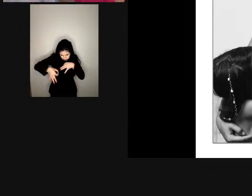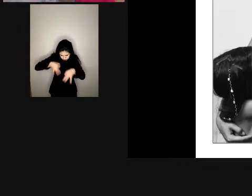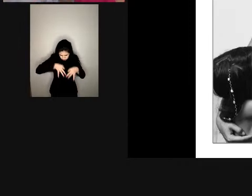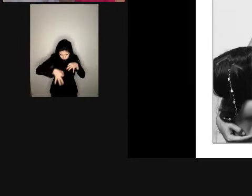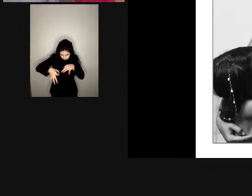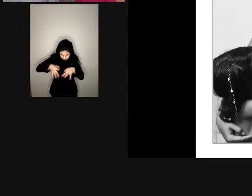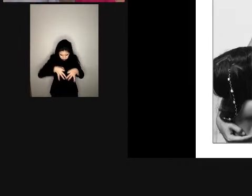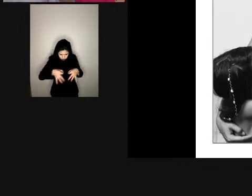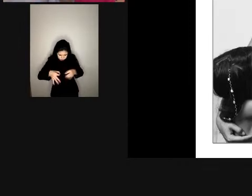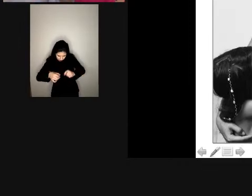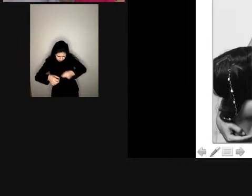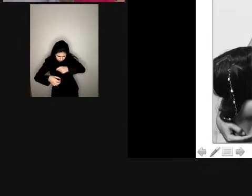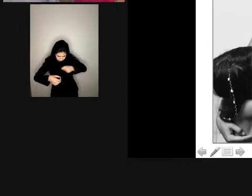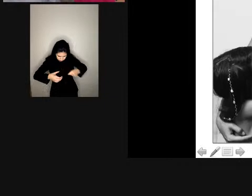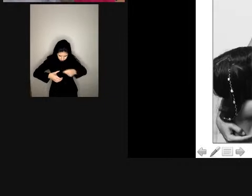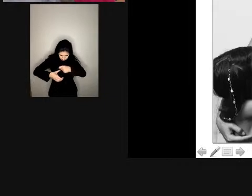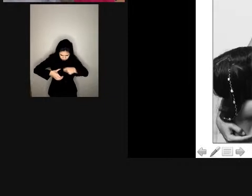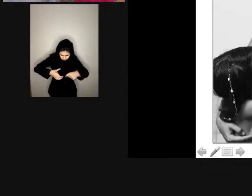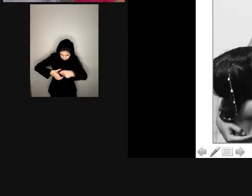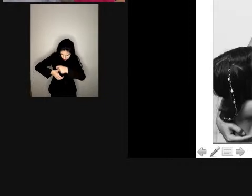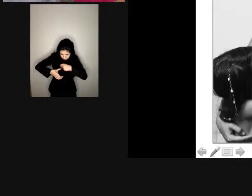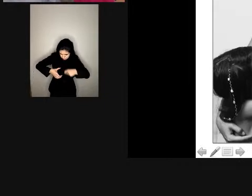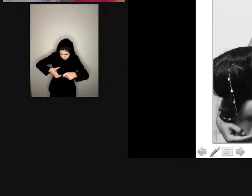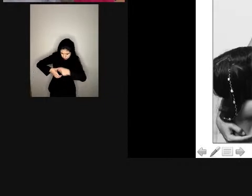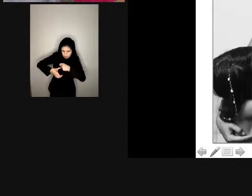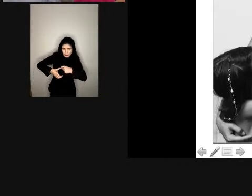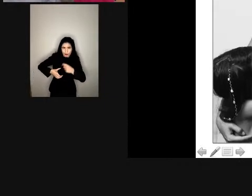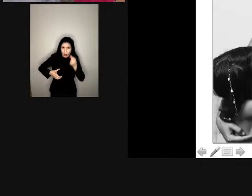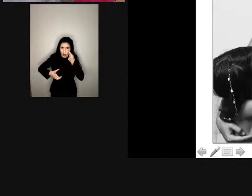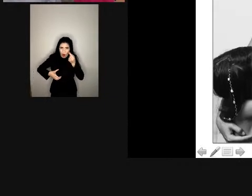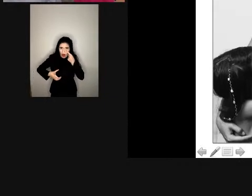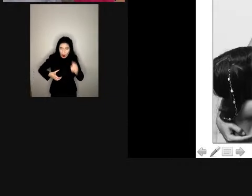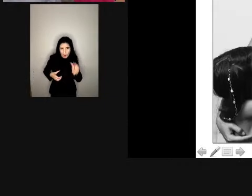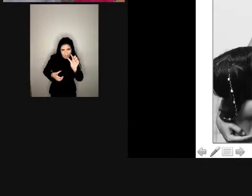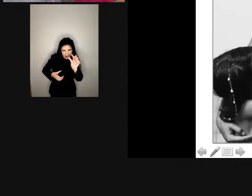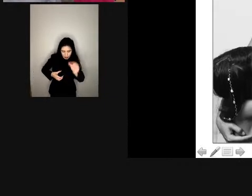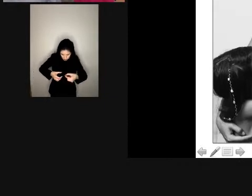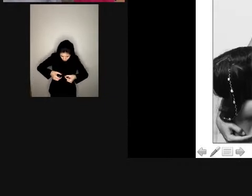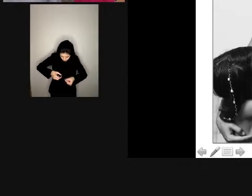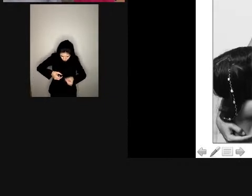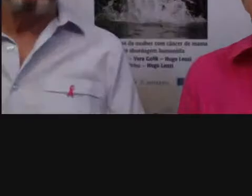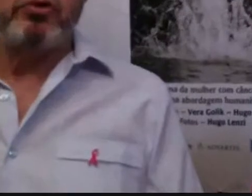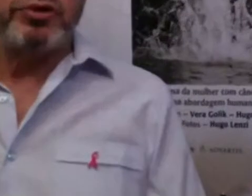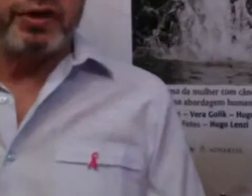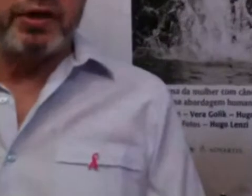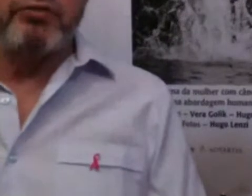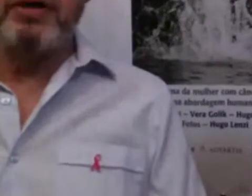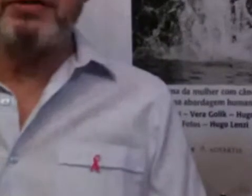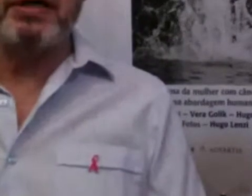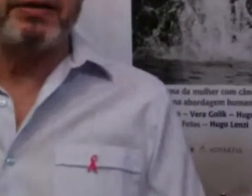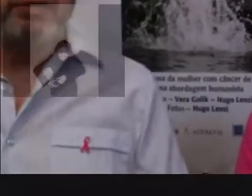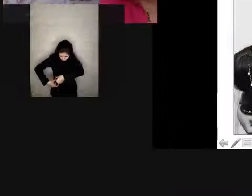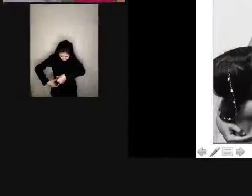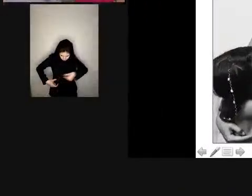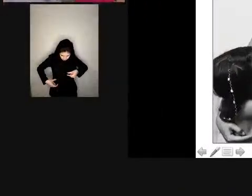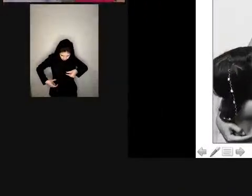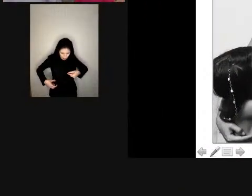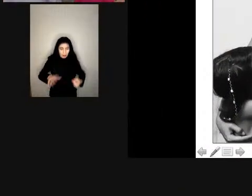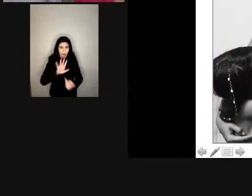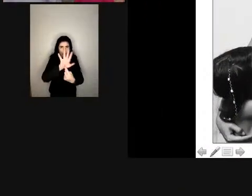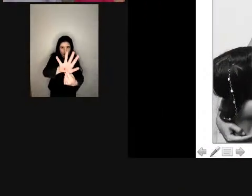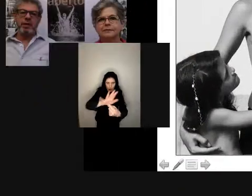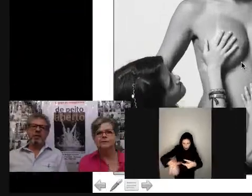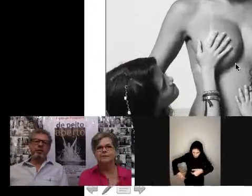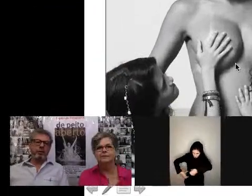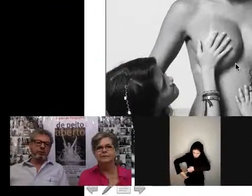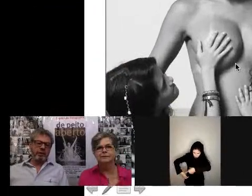no canto dá para ver um pedacinho da cicatriz. Eu fiz as fotos dela mostrando a cicatriz. Ela